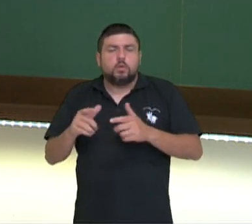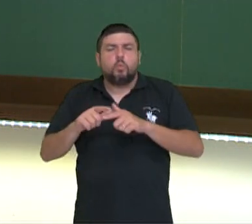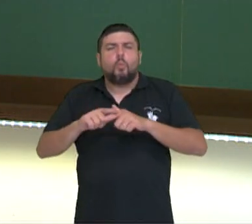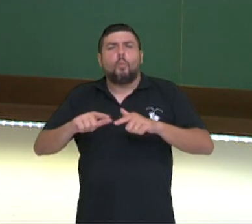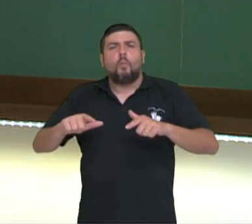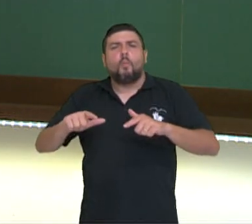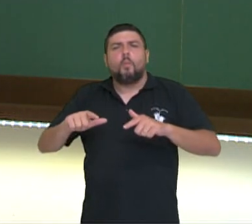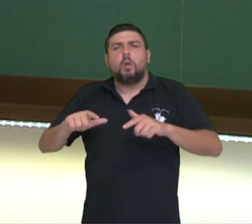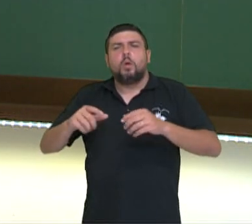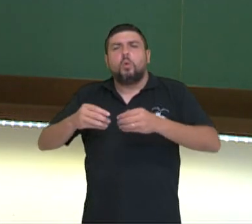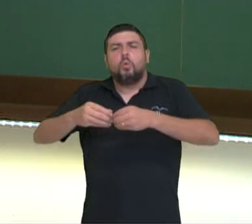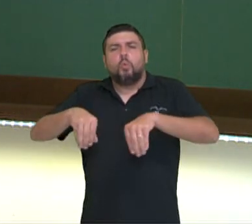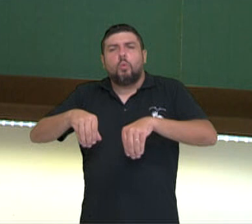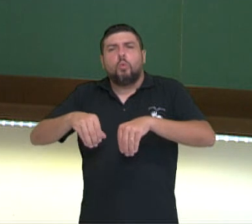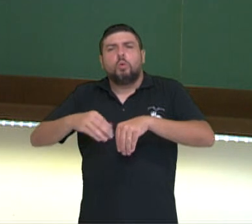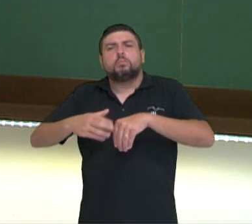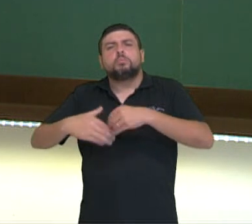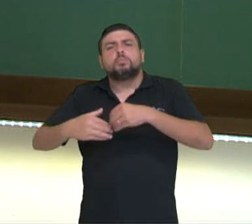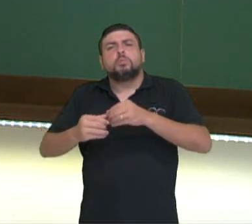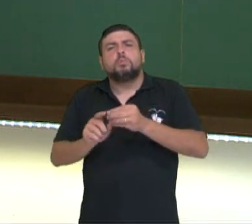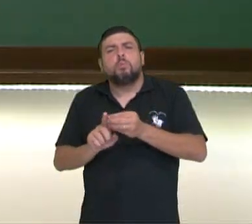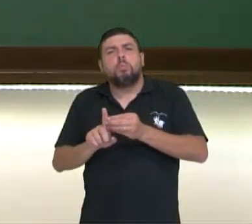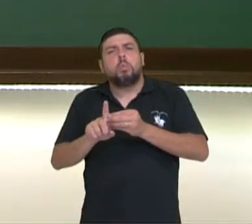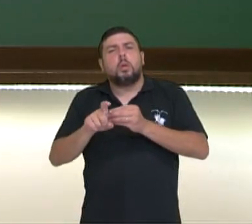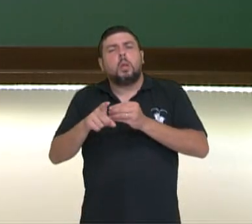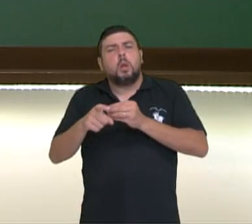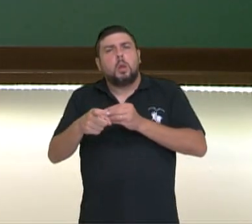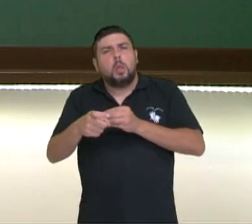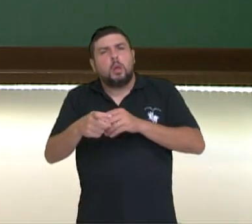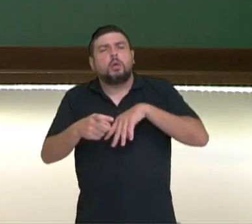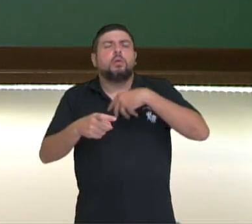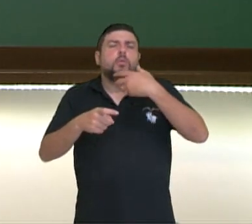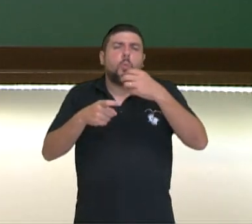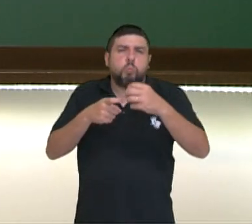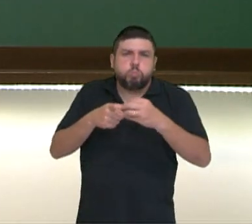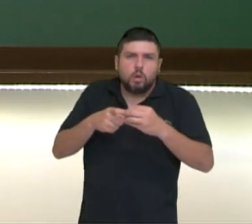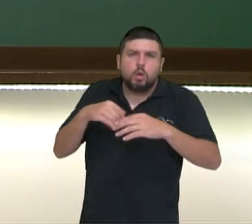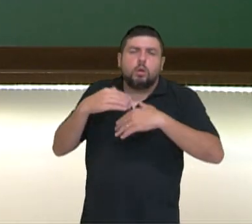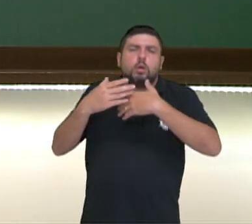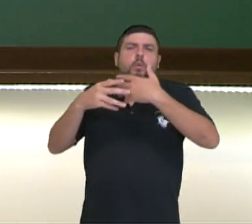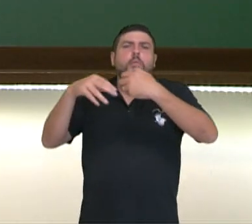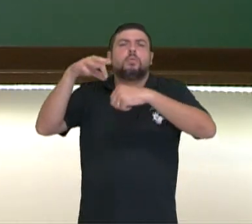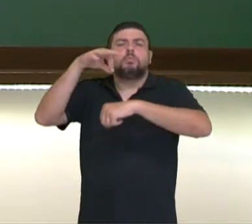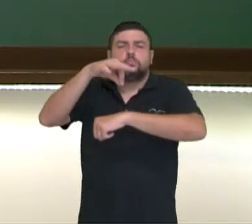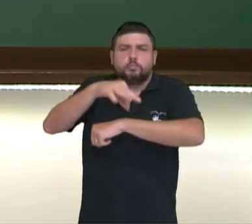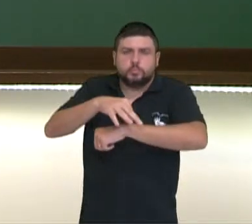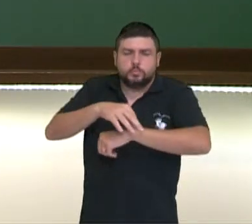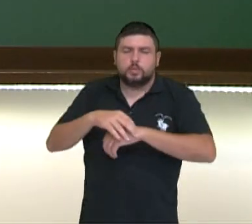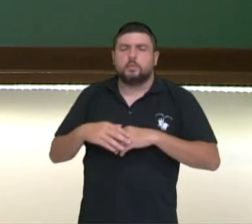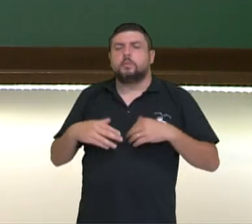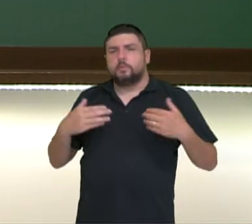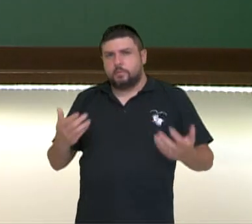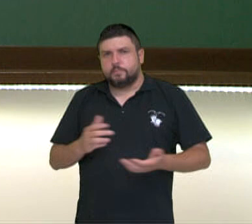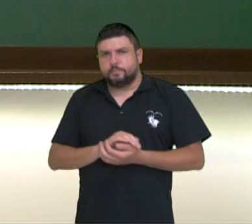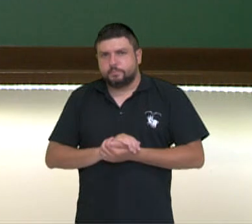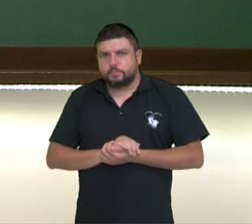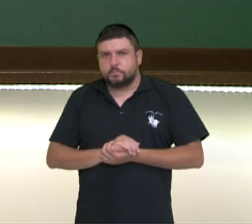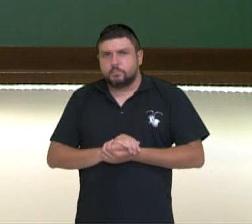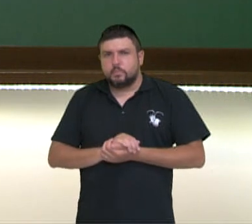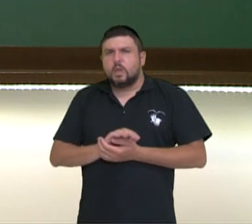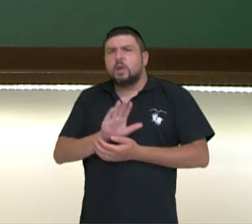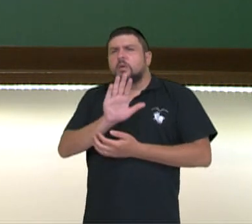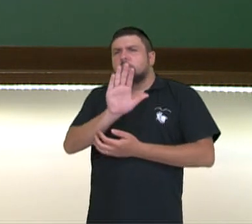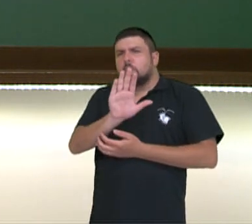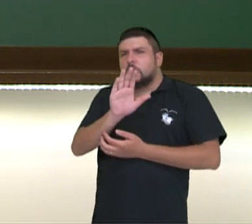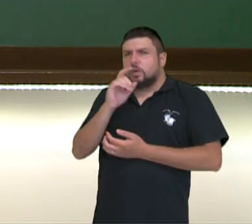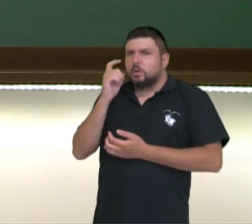assim sucessivamente. Então, pessoal, quando a gente for pensar em métodos de prevenção, a gente tem que lembrar sempre que a